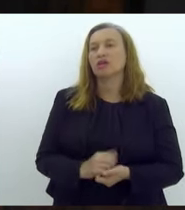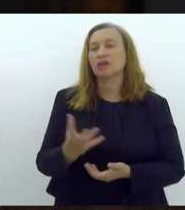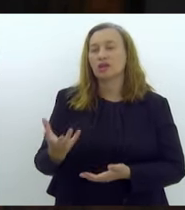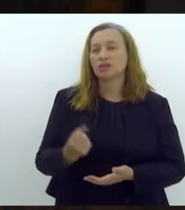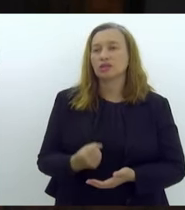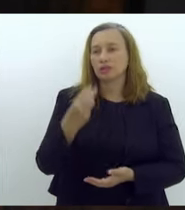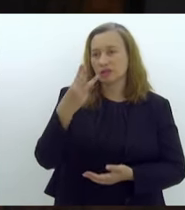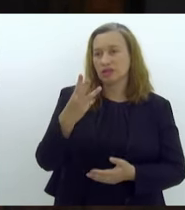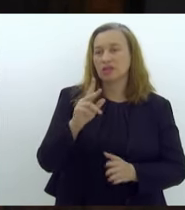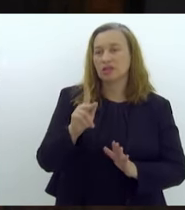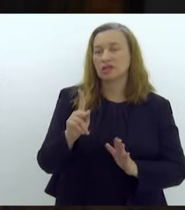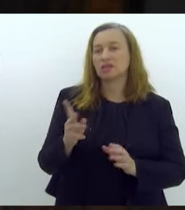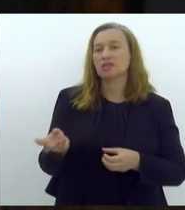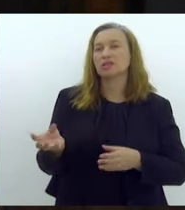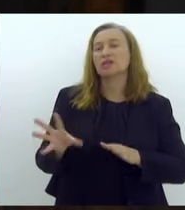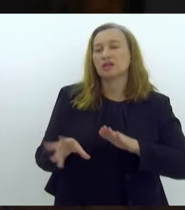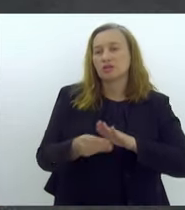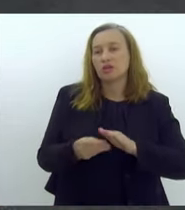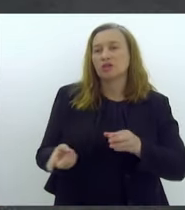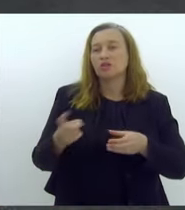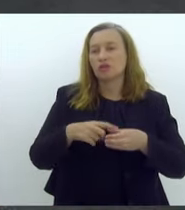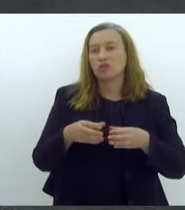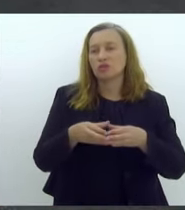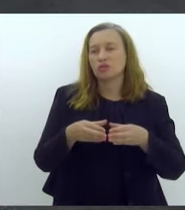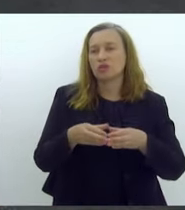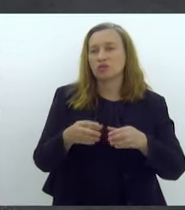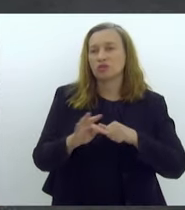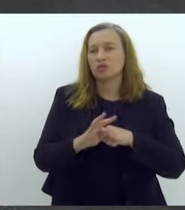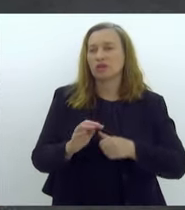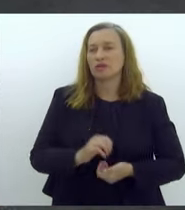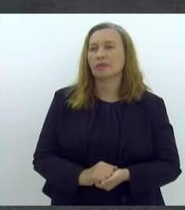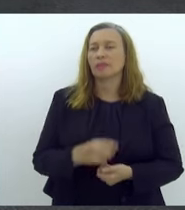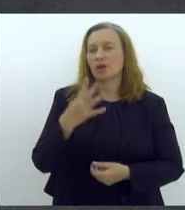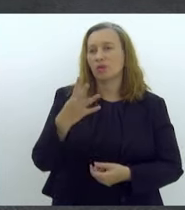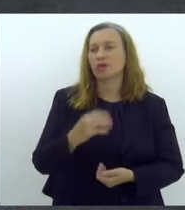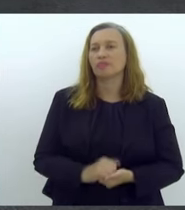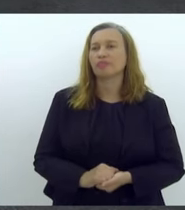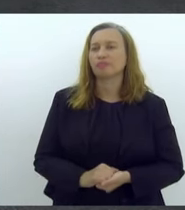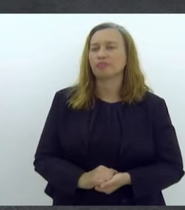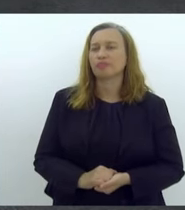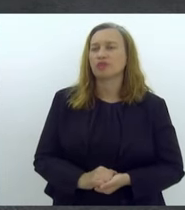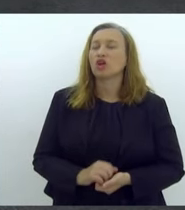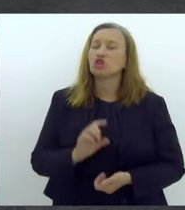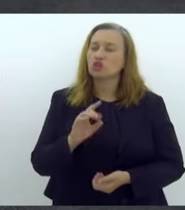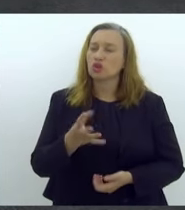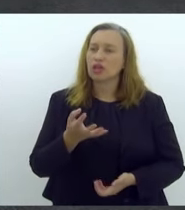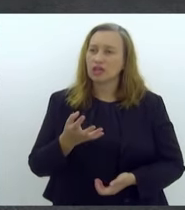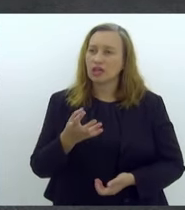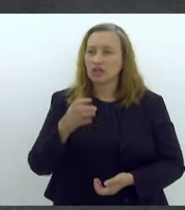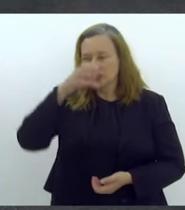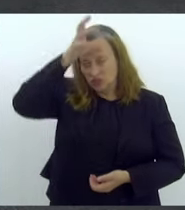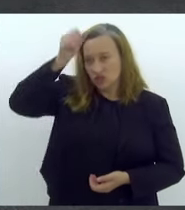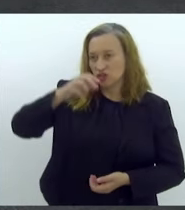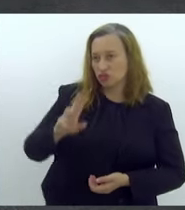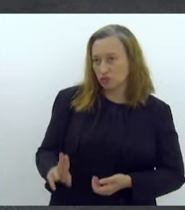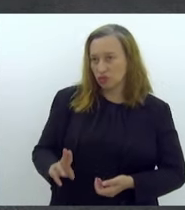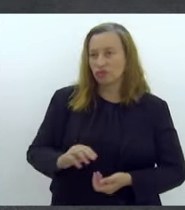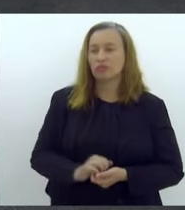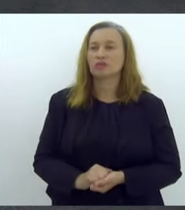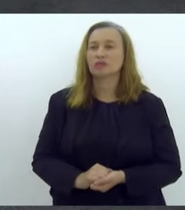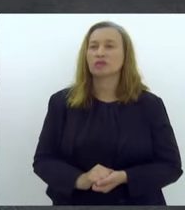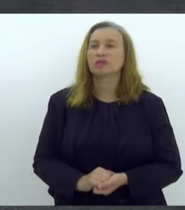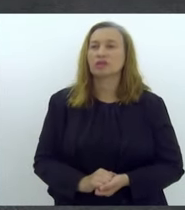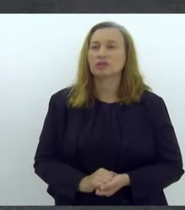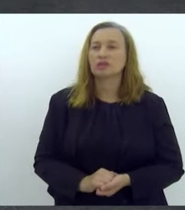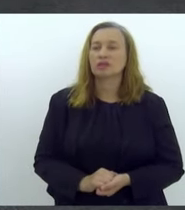recebeu 3 emendas e retorna às comissões. Eu só queria, então... 4 emendas. Tia Ju, levando em conta a sua alta condescendência